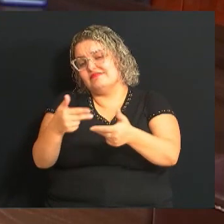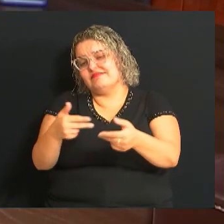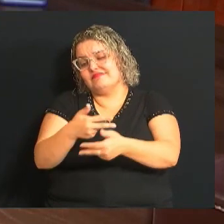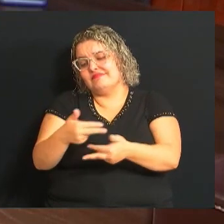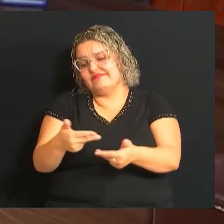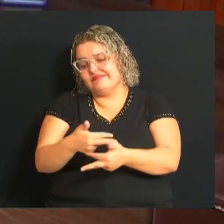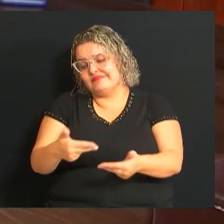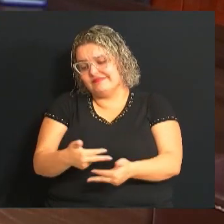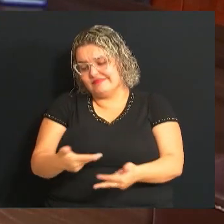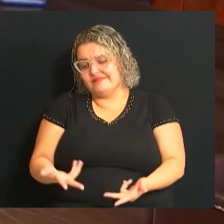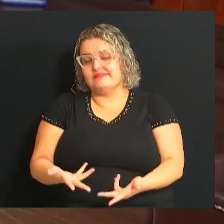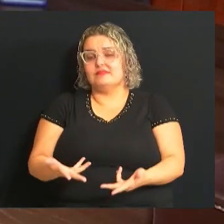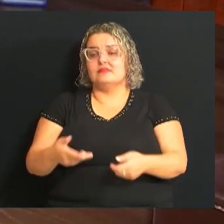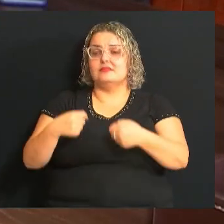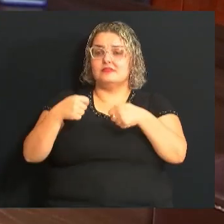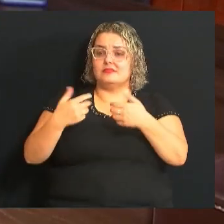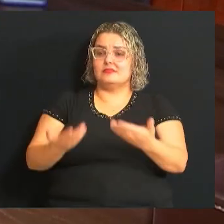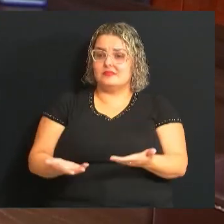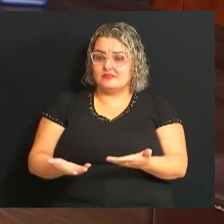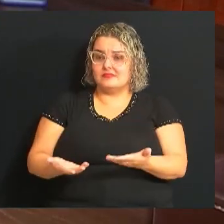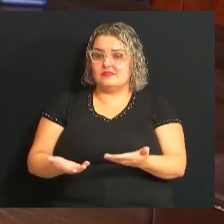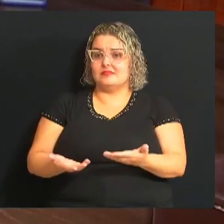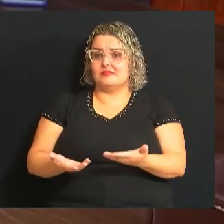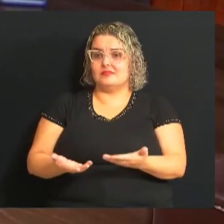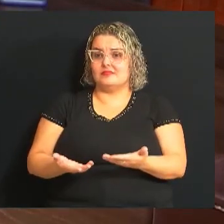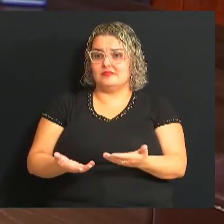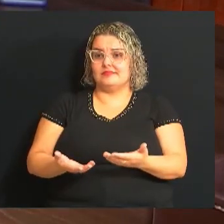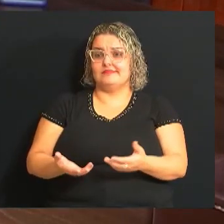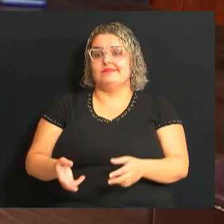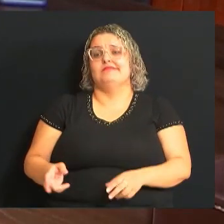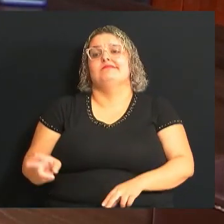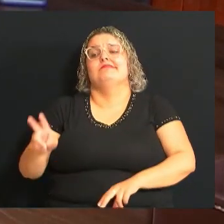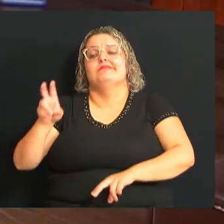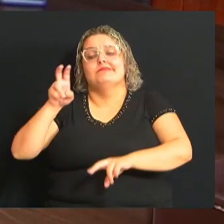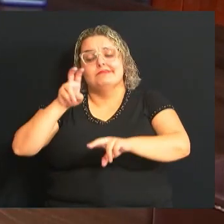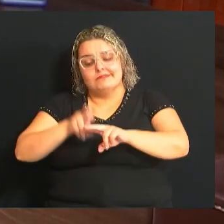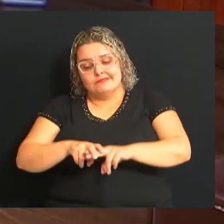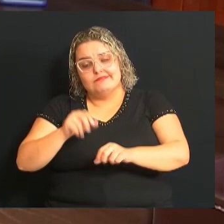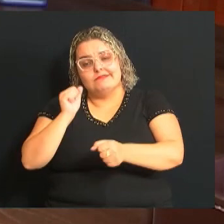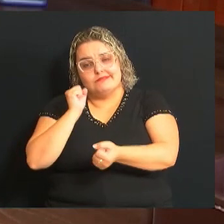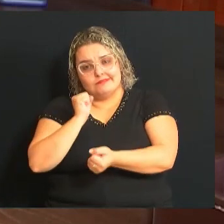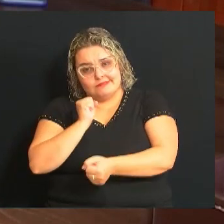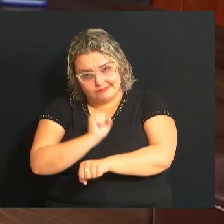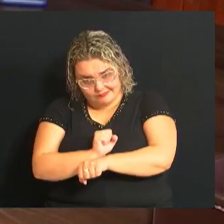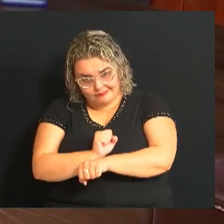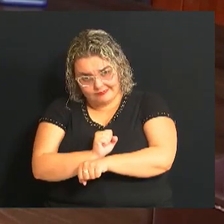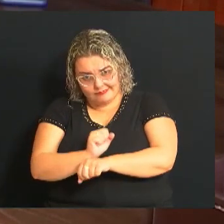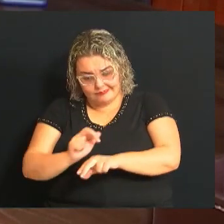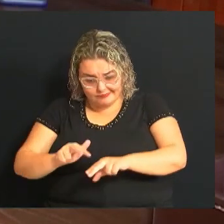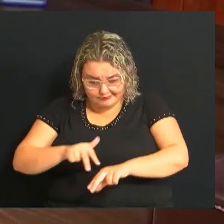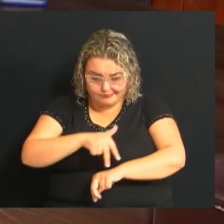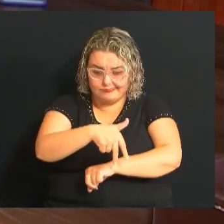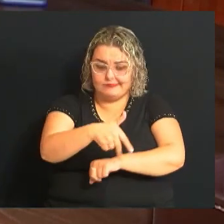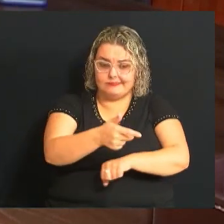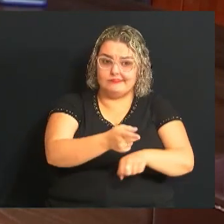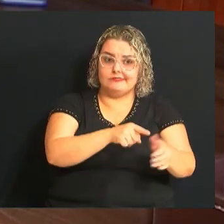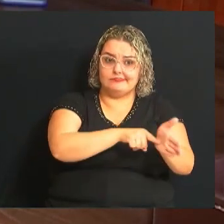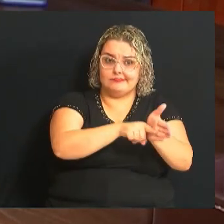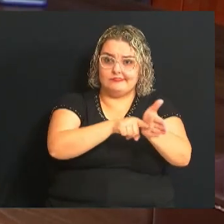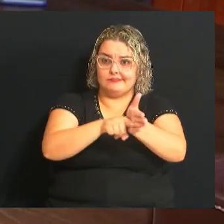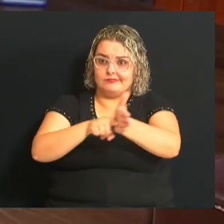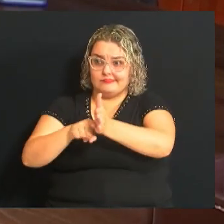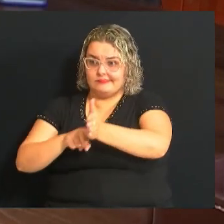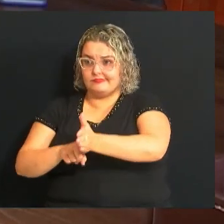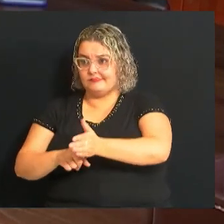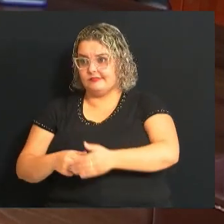tirar o bumbum da cadeirinha e pesquisar, né? Porque ir na primeira loja não é a melhor